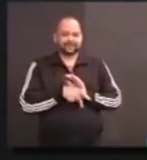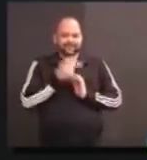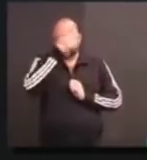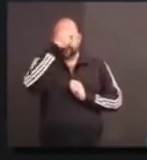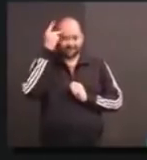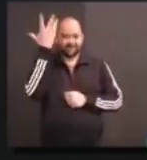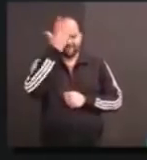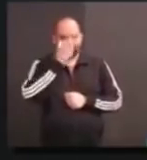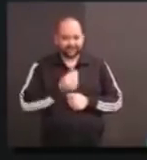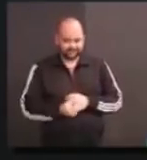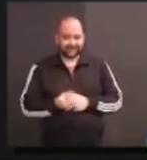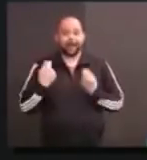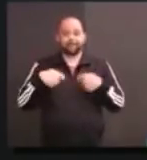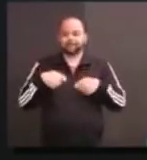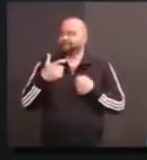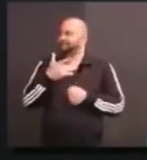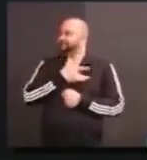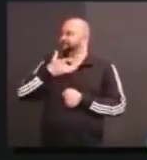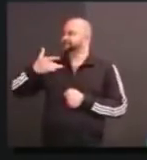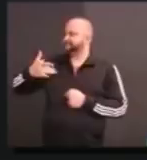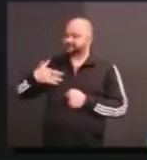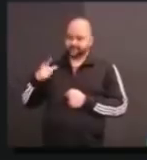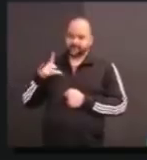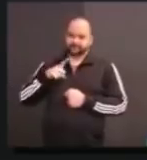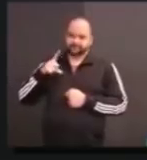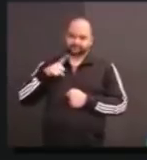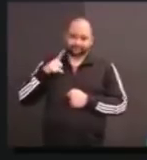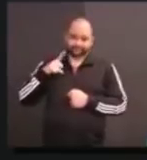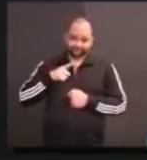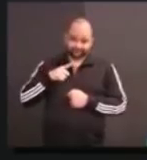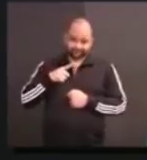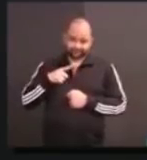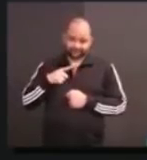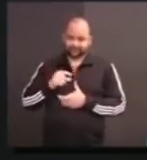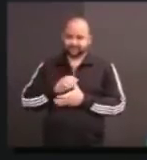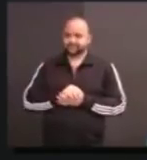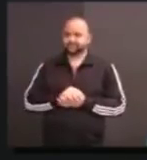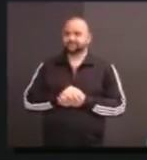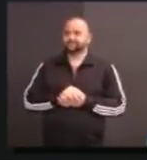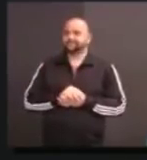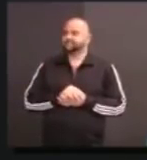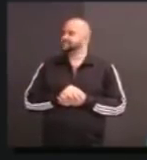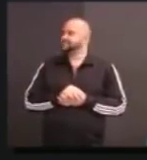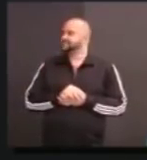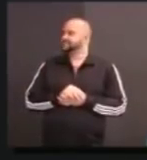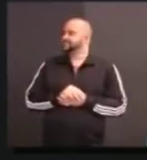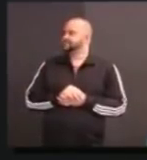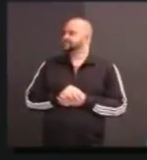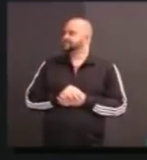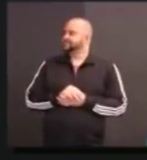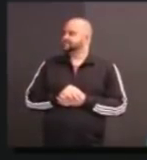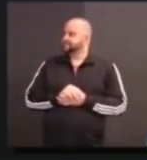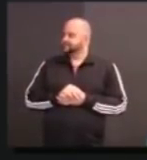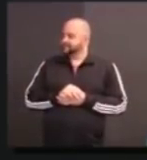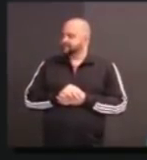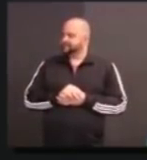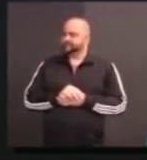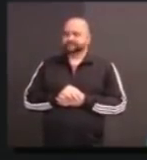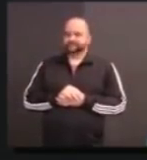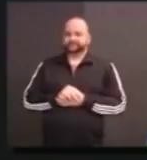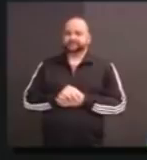Tem que ter saúde. E mais que saúde, tem que ter aquilo que o Papai Noel carrega nas costas.